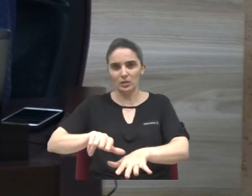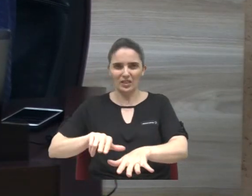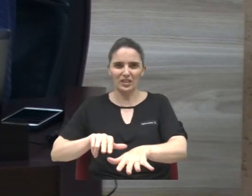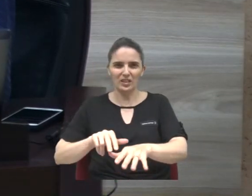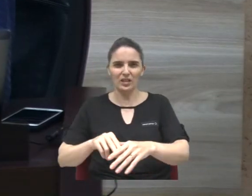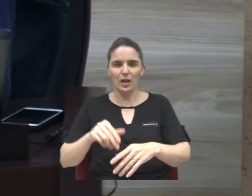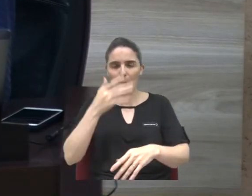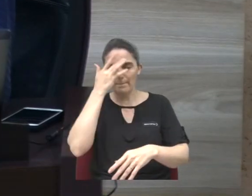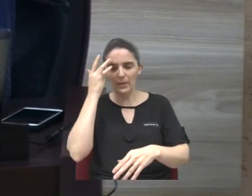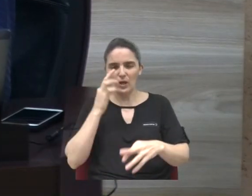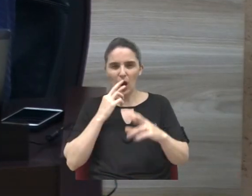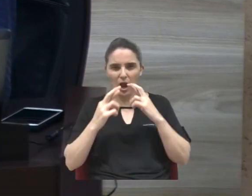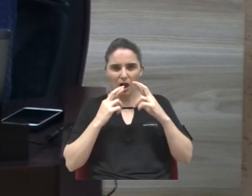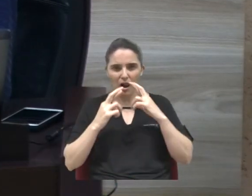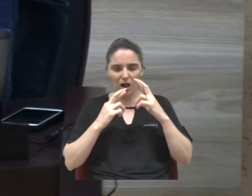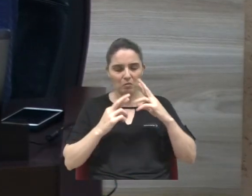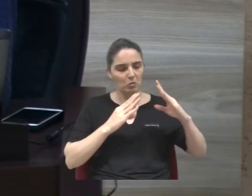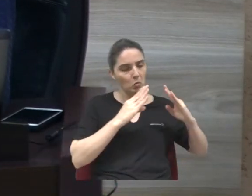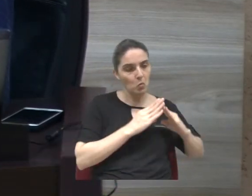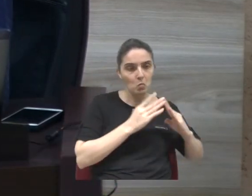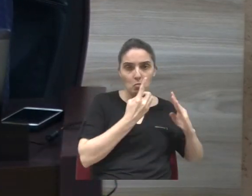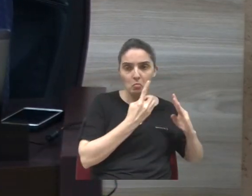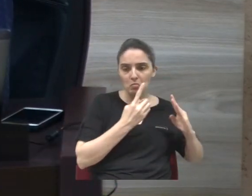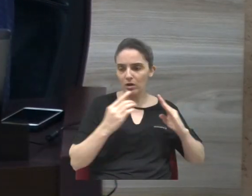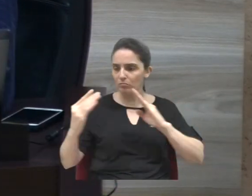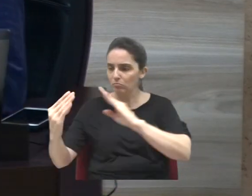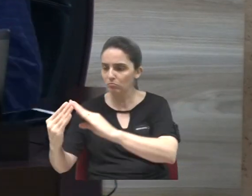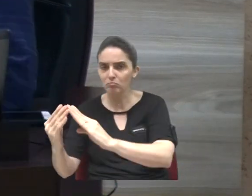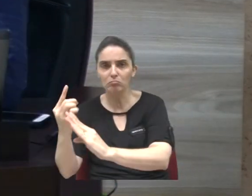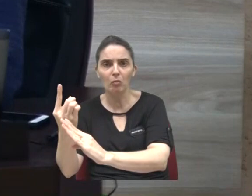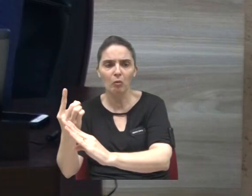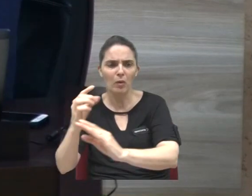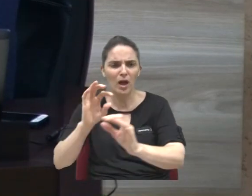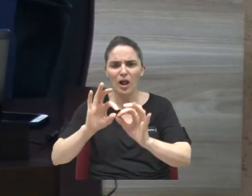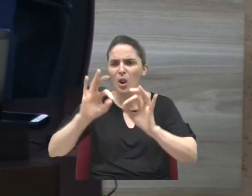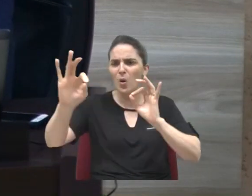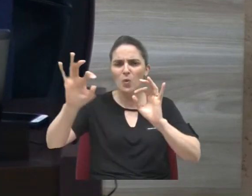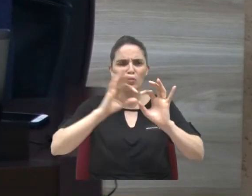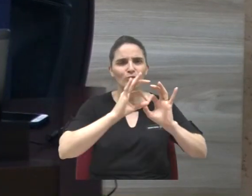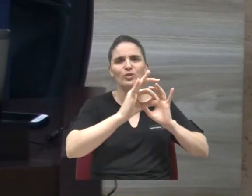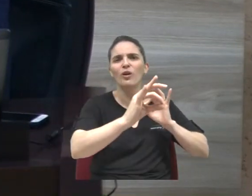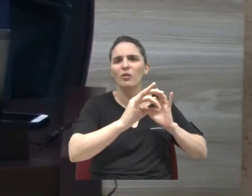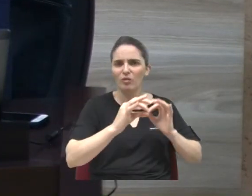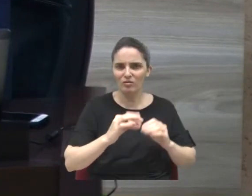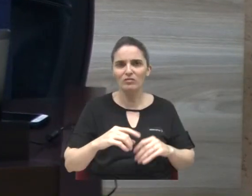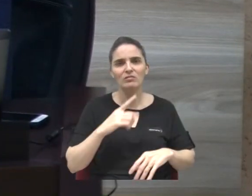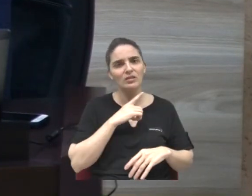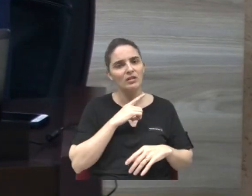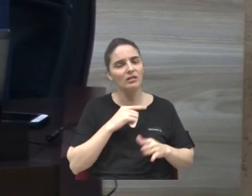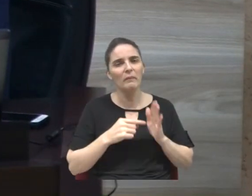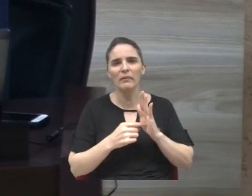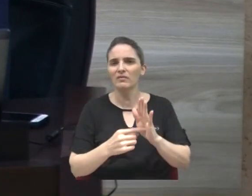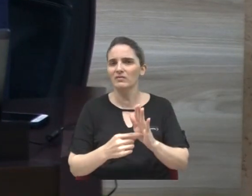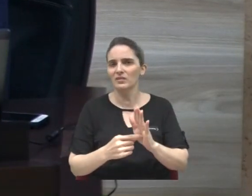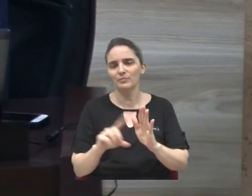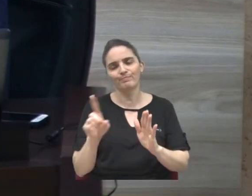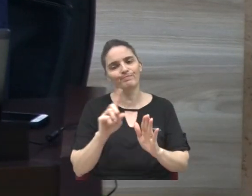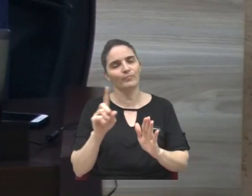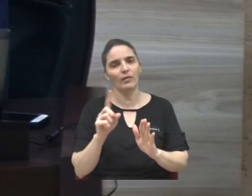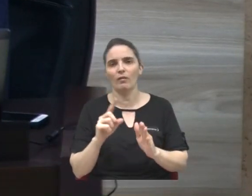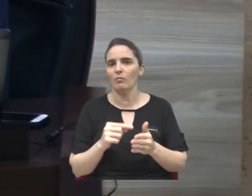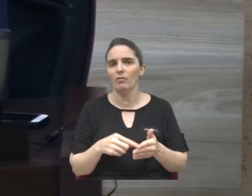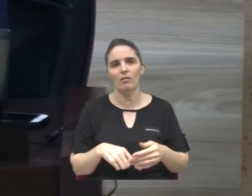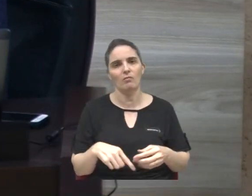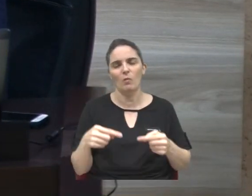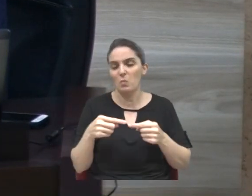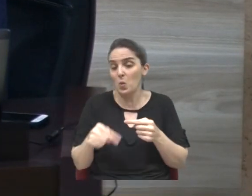inclusive em áreas de baixa pressão, volume 10, folha 3.821. Portanto, não foi constatada a relação entre